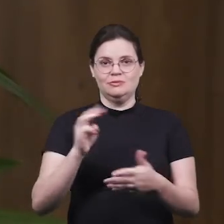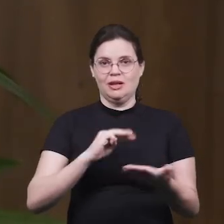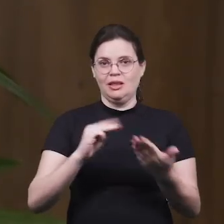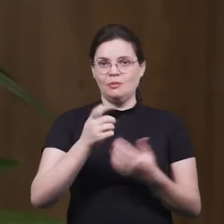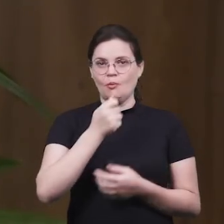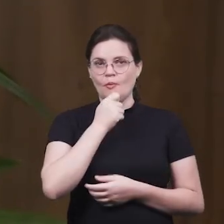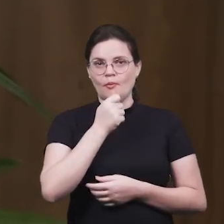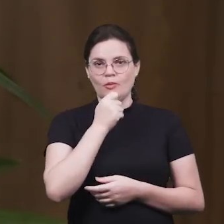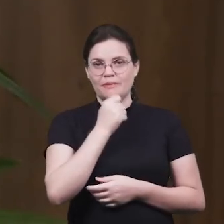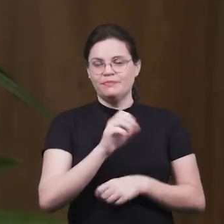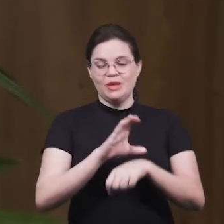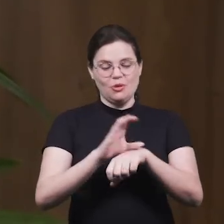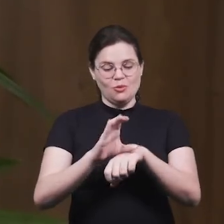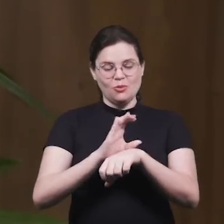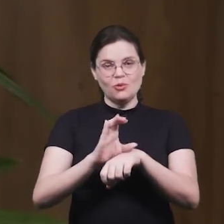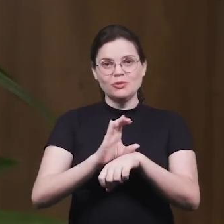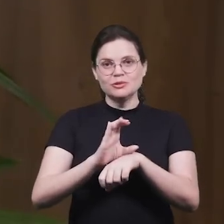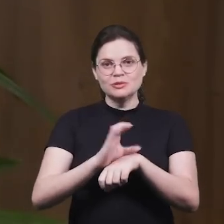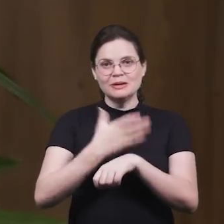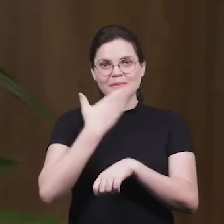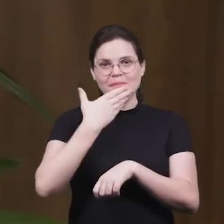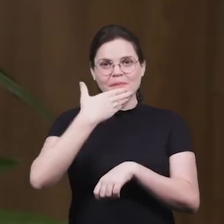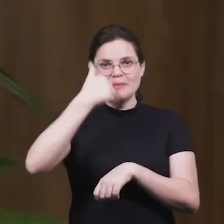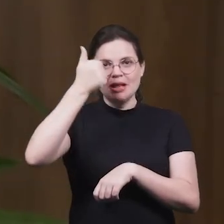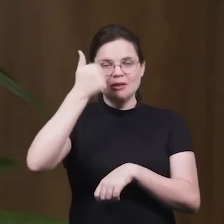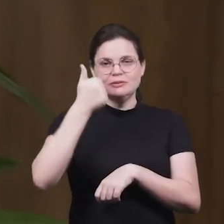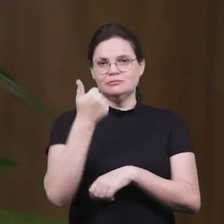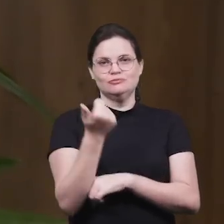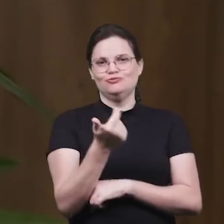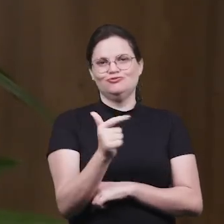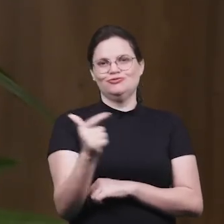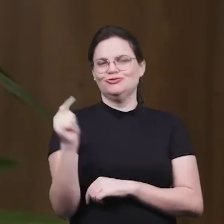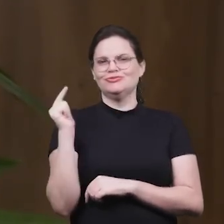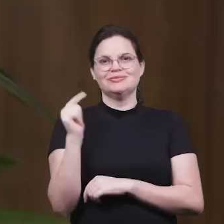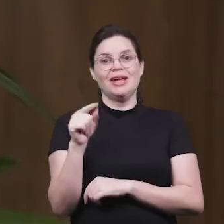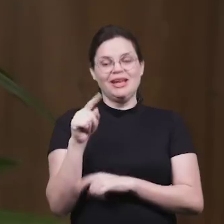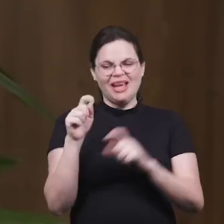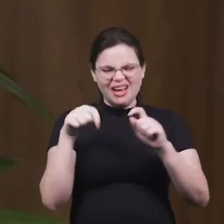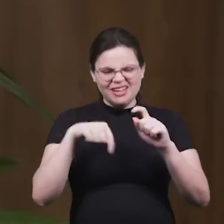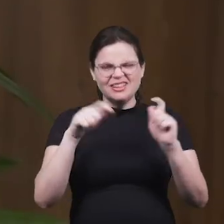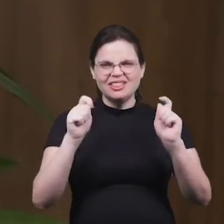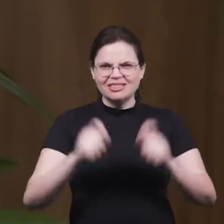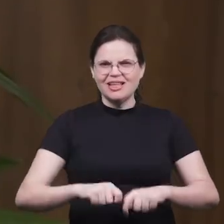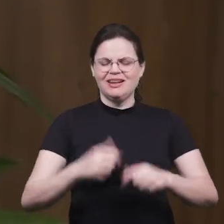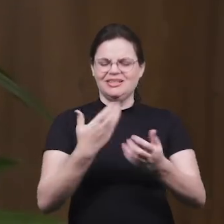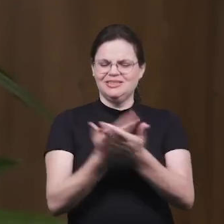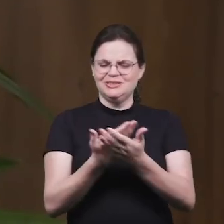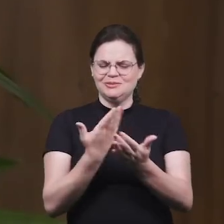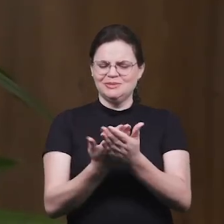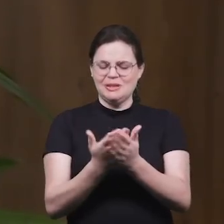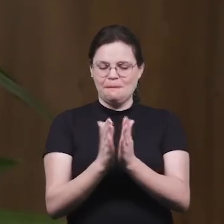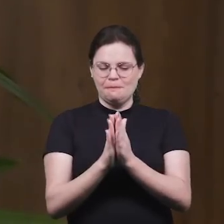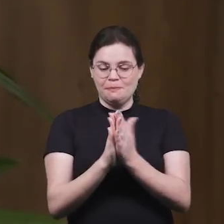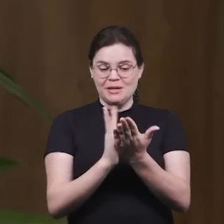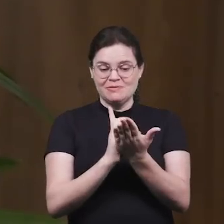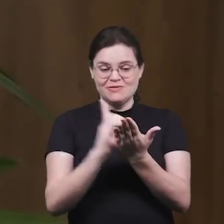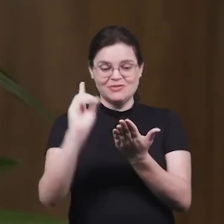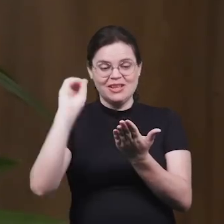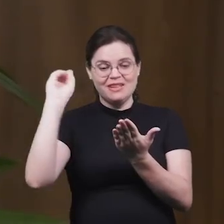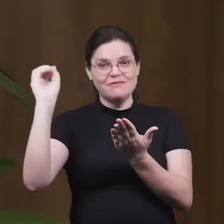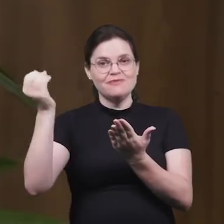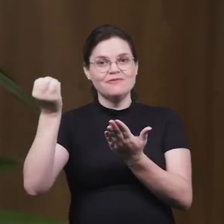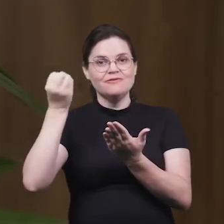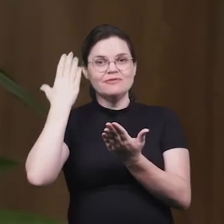tem curso melhor para estudar a palavra viva, a Bíblia,